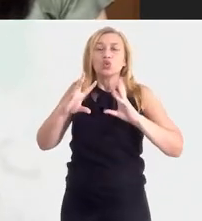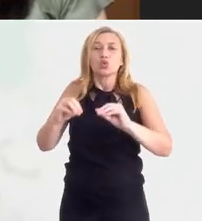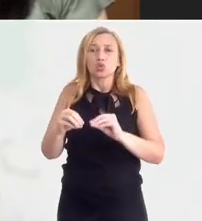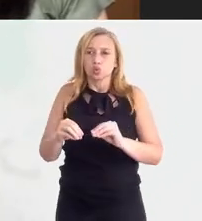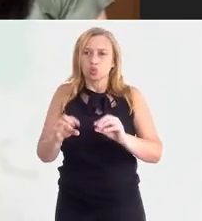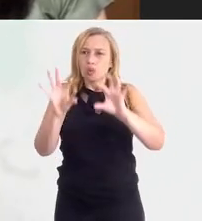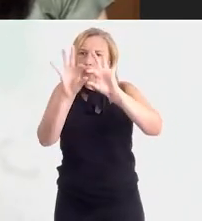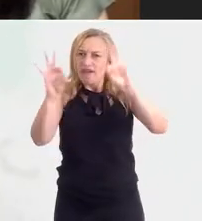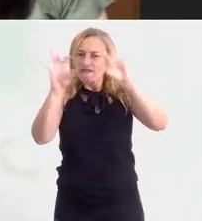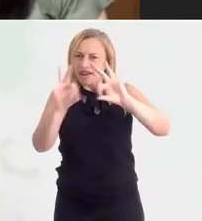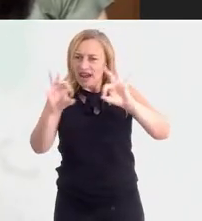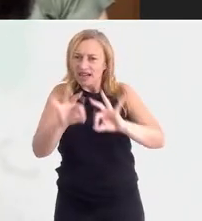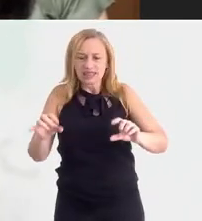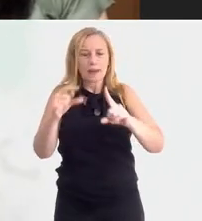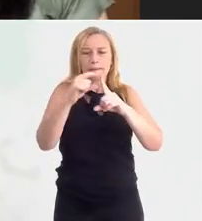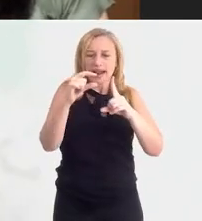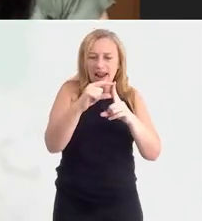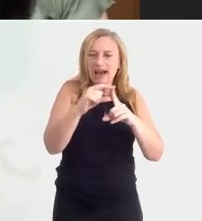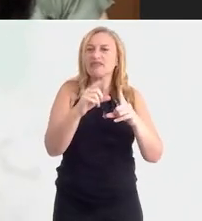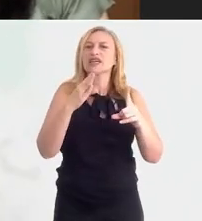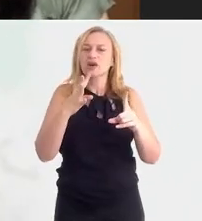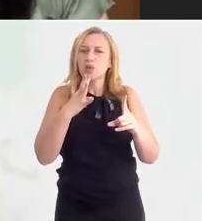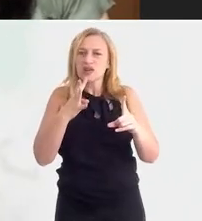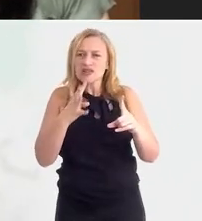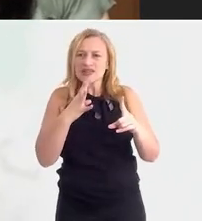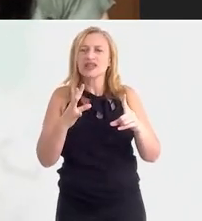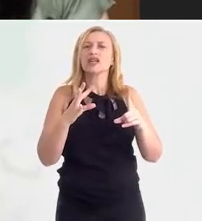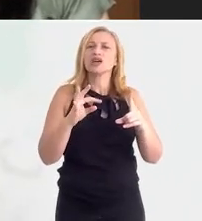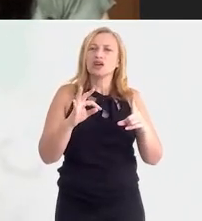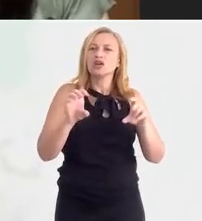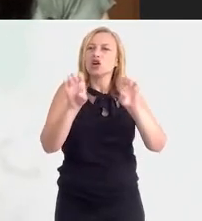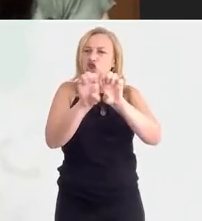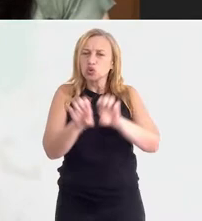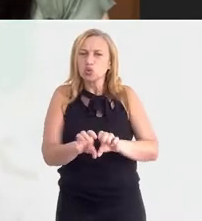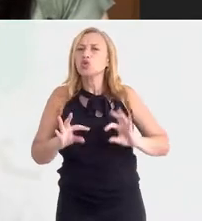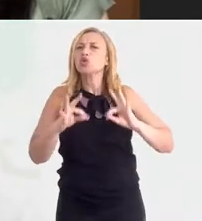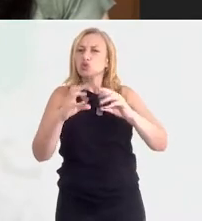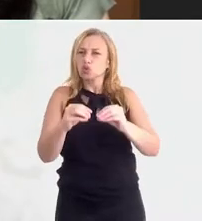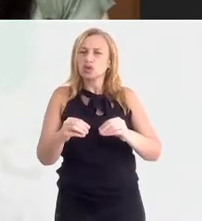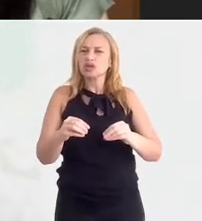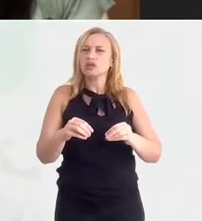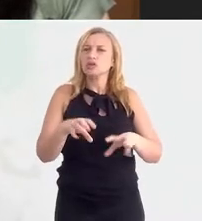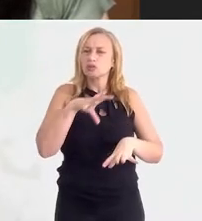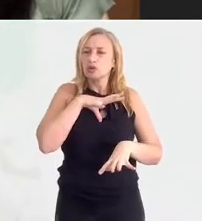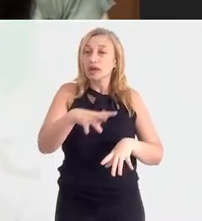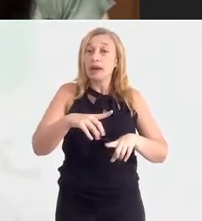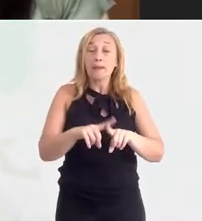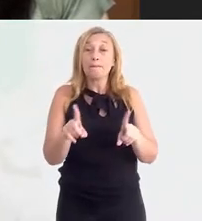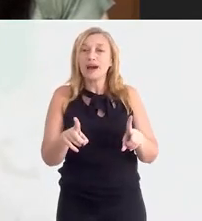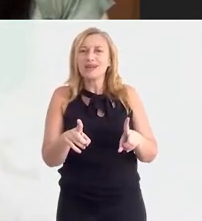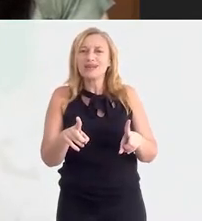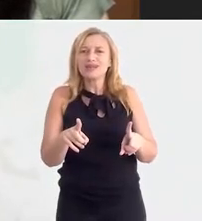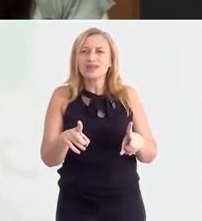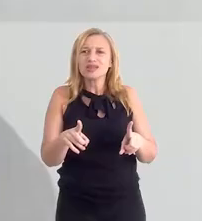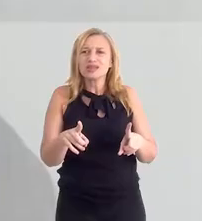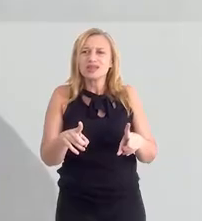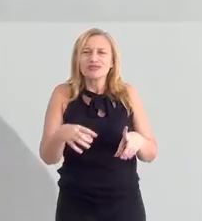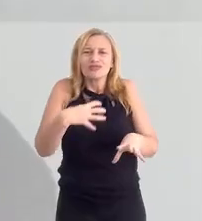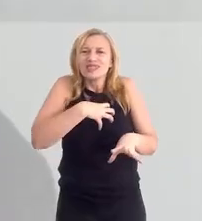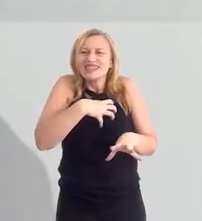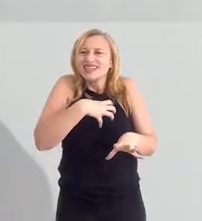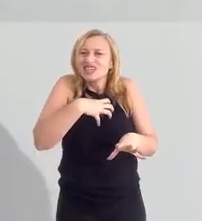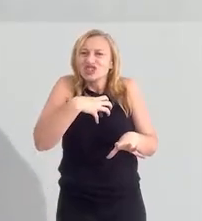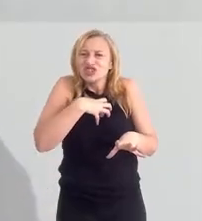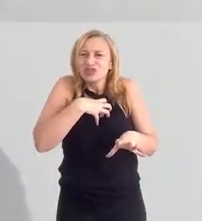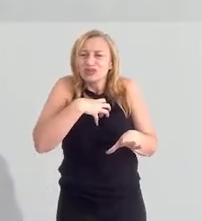precisava parar a leitura porque a palavra era desconhecida, porque a estrutura sintática era muito complexa. Ao mesmo tempo, tudo me escapava. Daniela, eu confesso